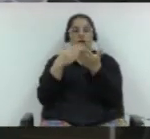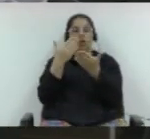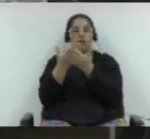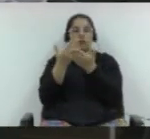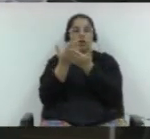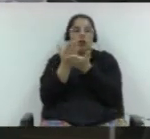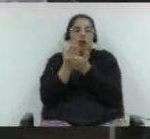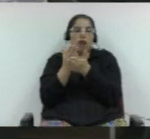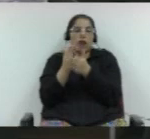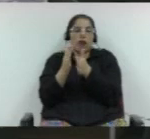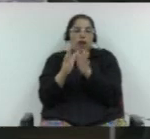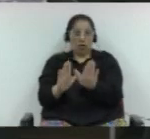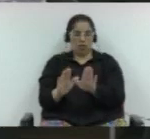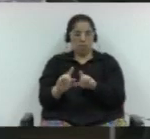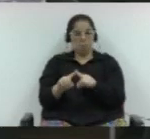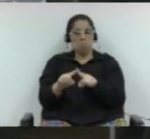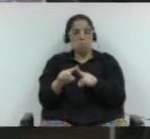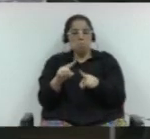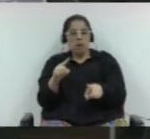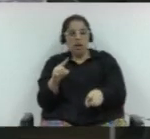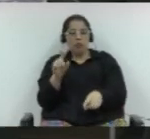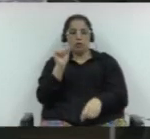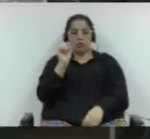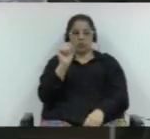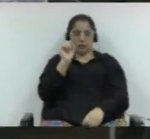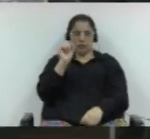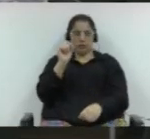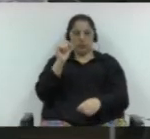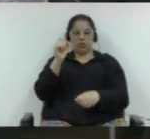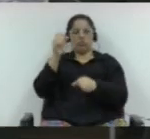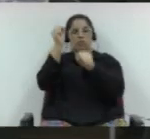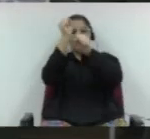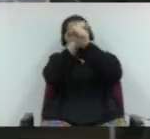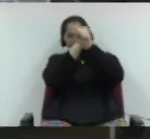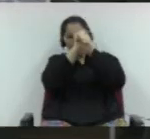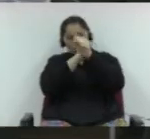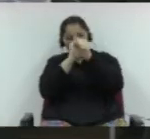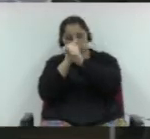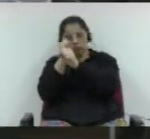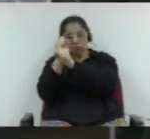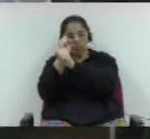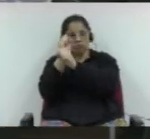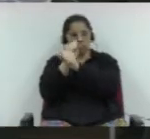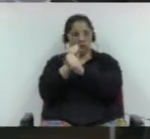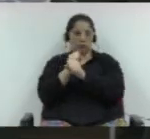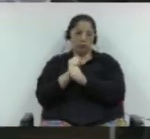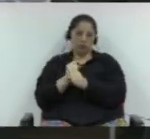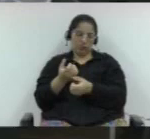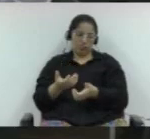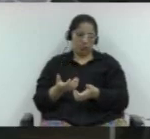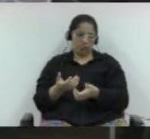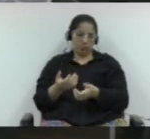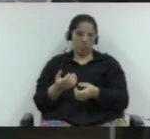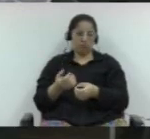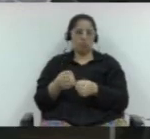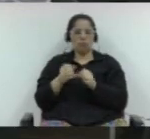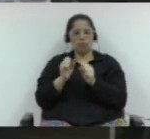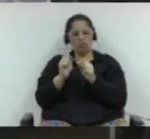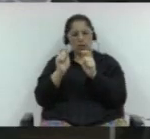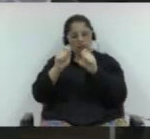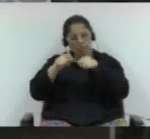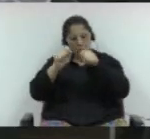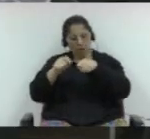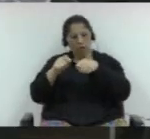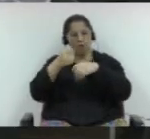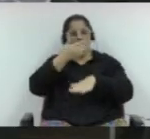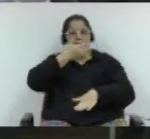seja desativada, mas sim reformada. E ali tem espaço suficiente para construir mais coisas